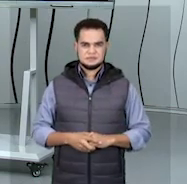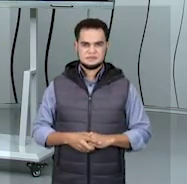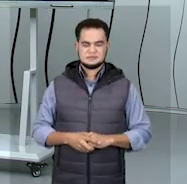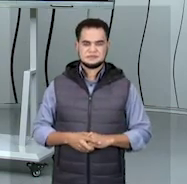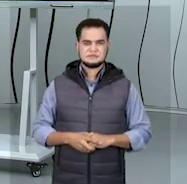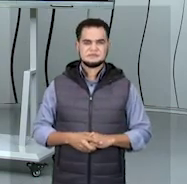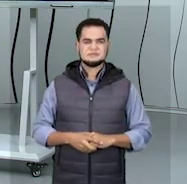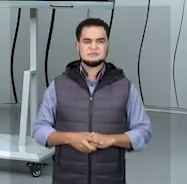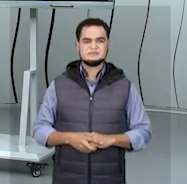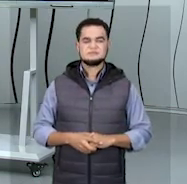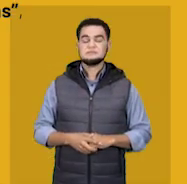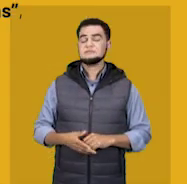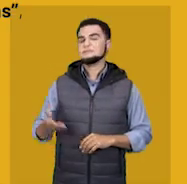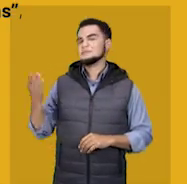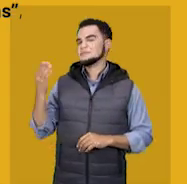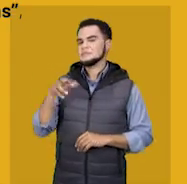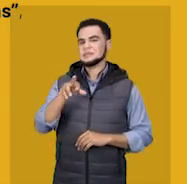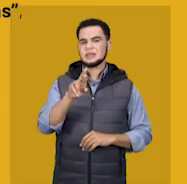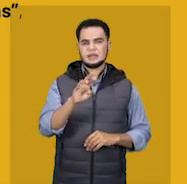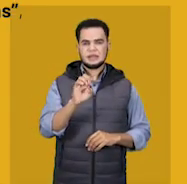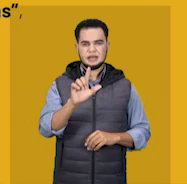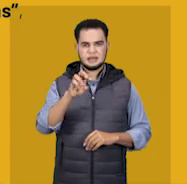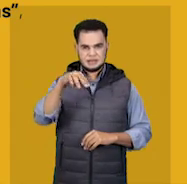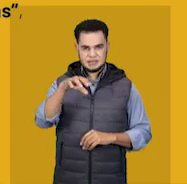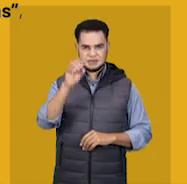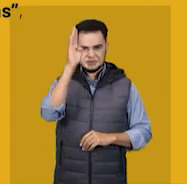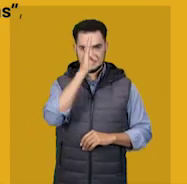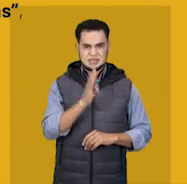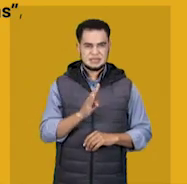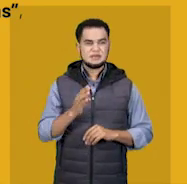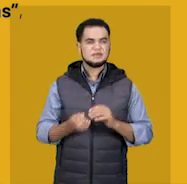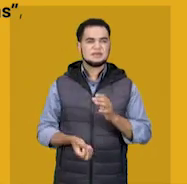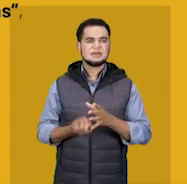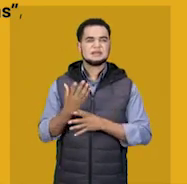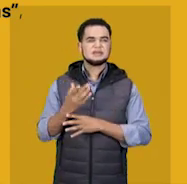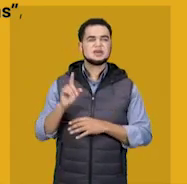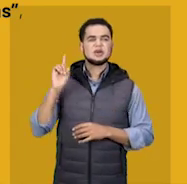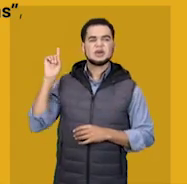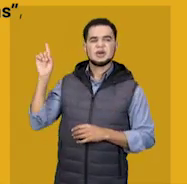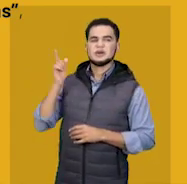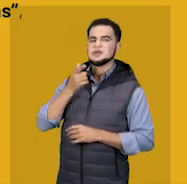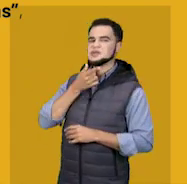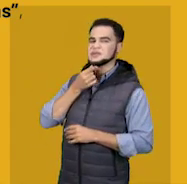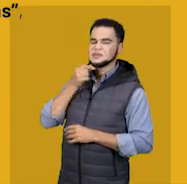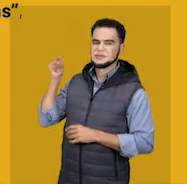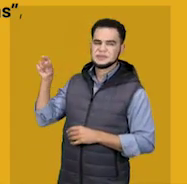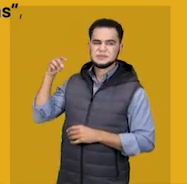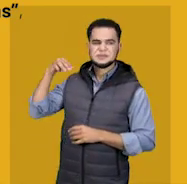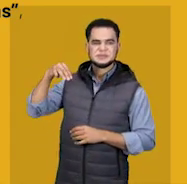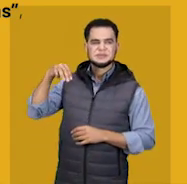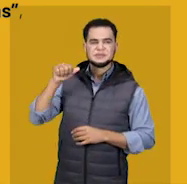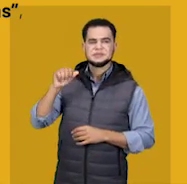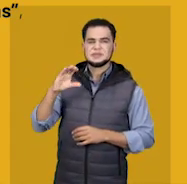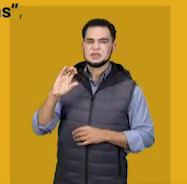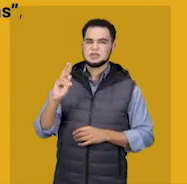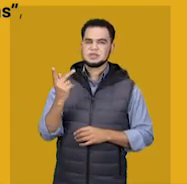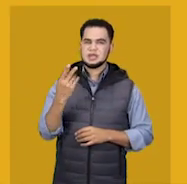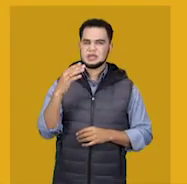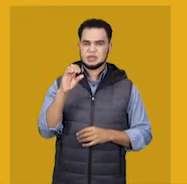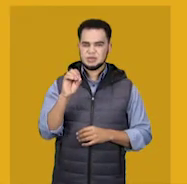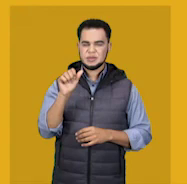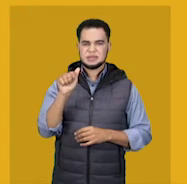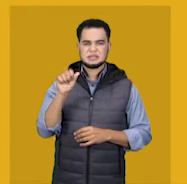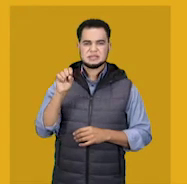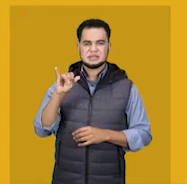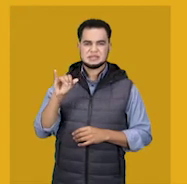Aí o realismo brasileiro foi inaugurado com a obra de Machado de Assis, Memórias Póstumas de Brás Cubas,